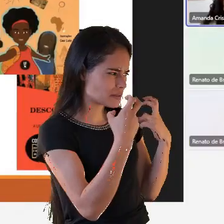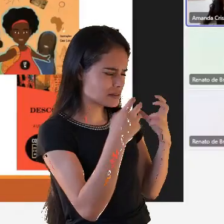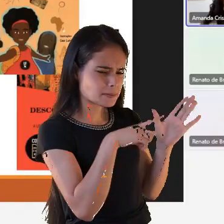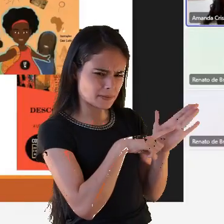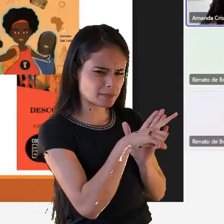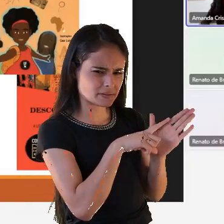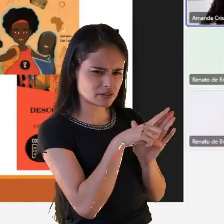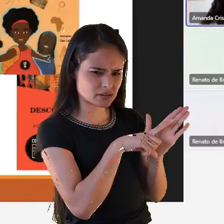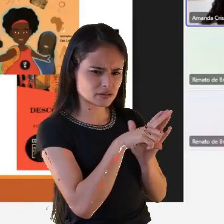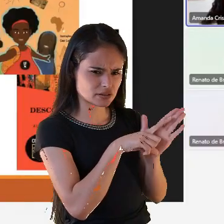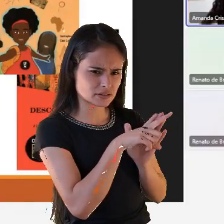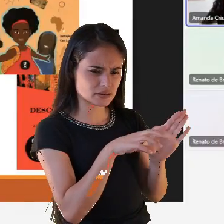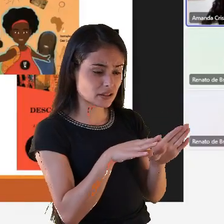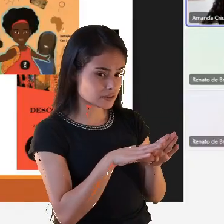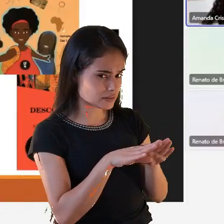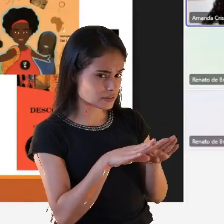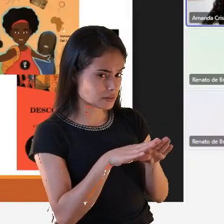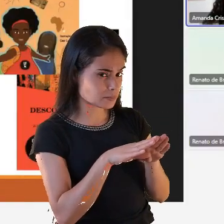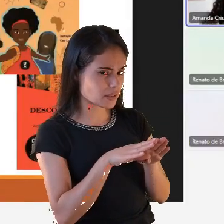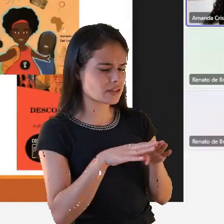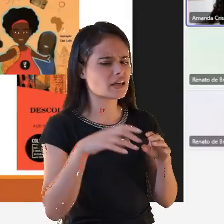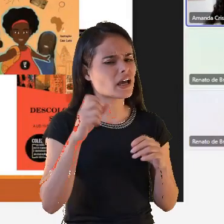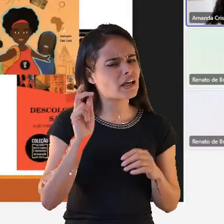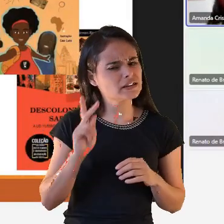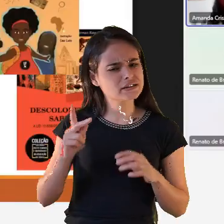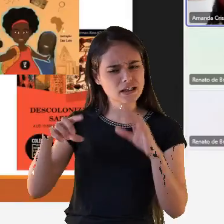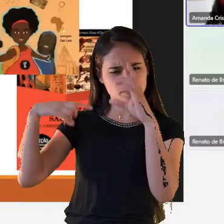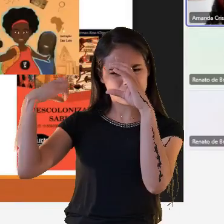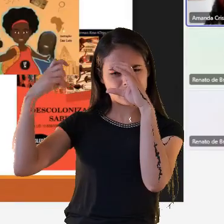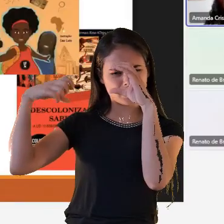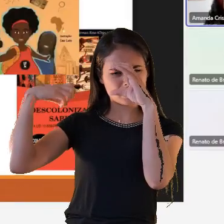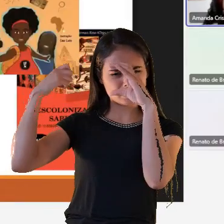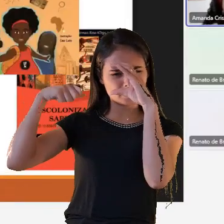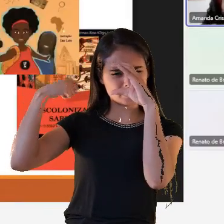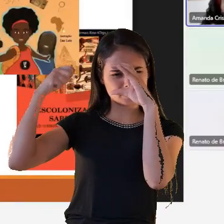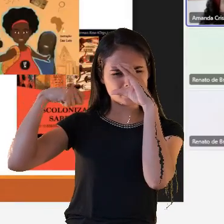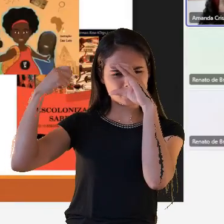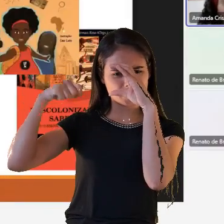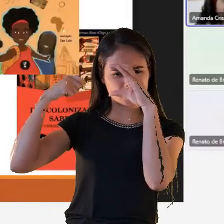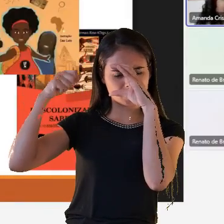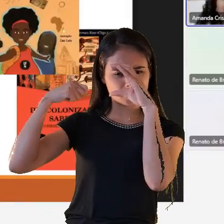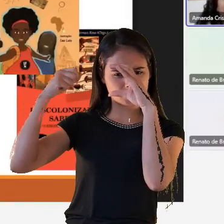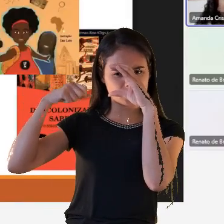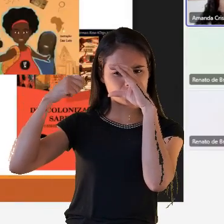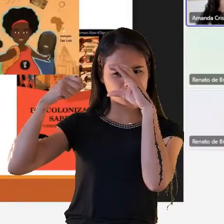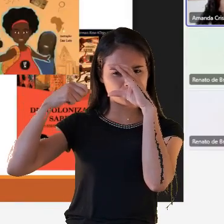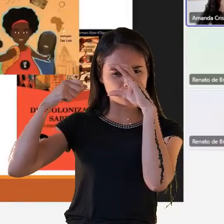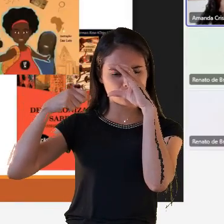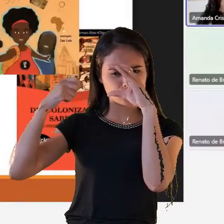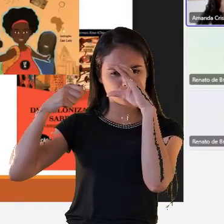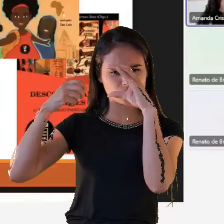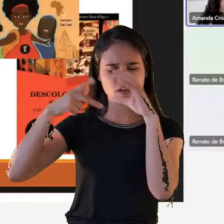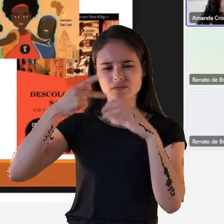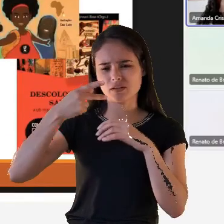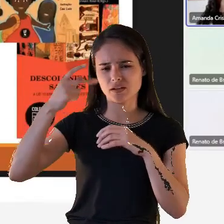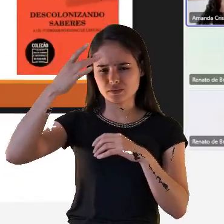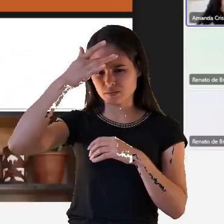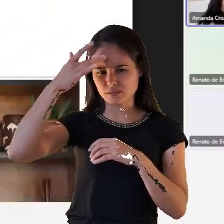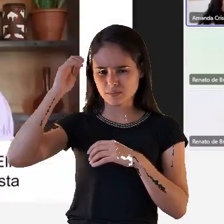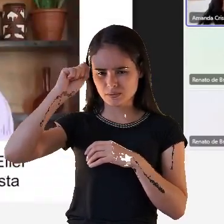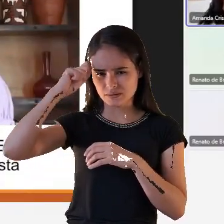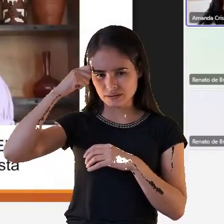sempre soltando vídeos falando desse protagonismo negro na história, né? Aí pode